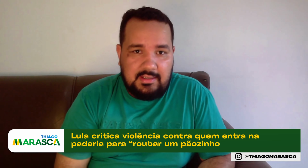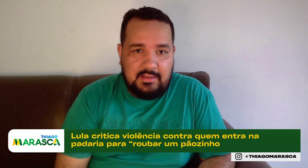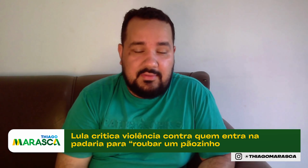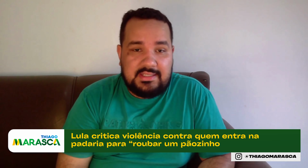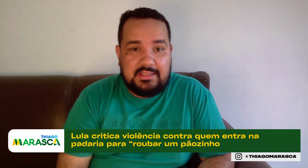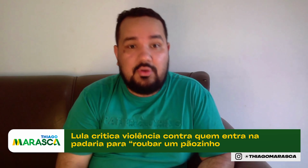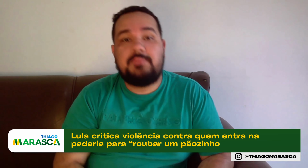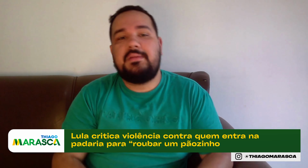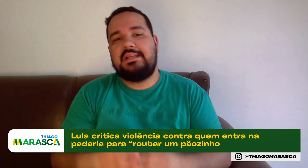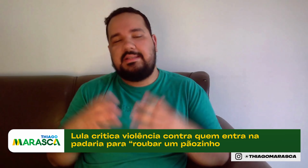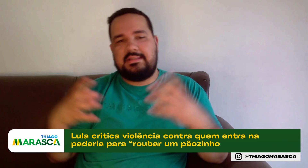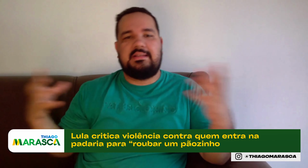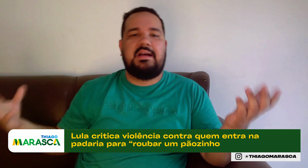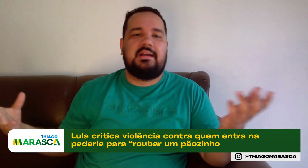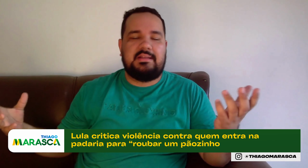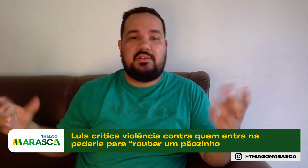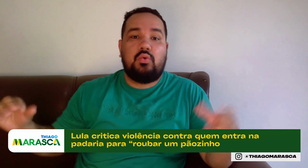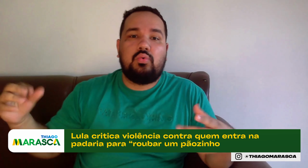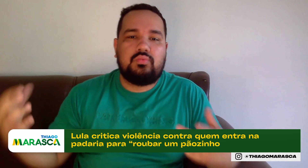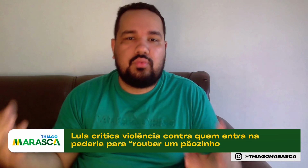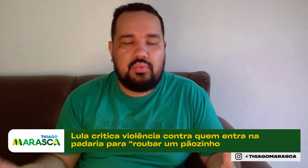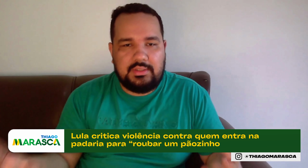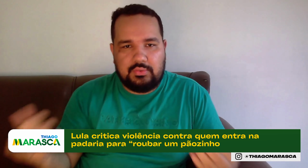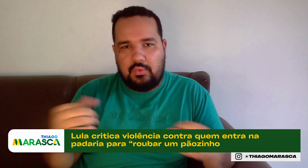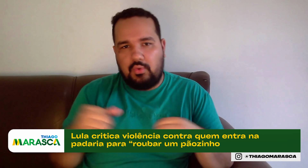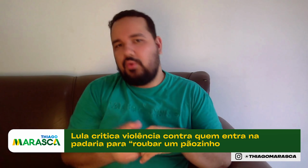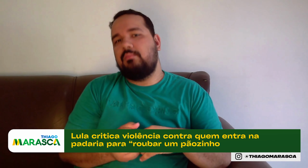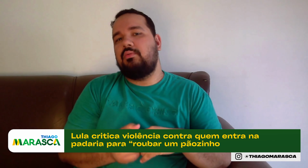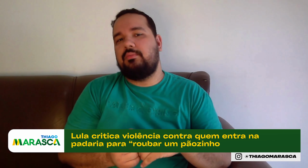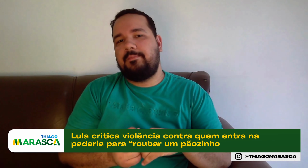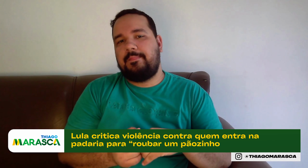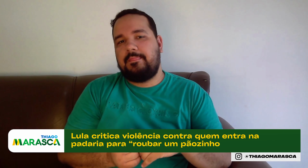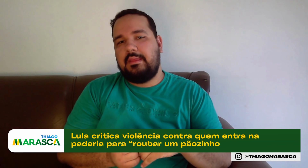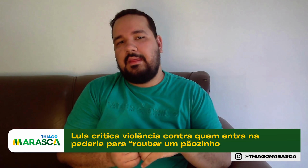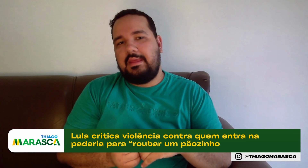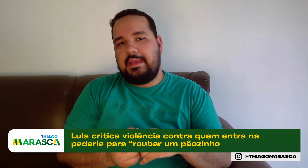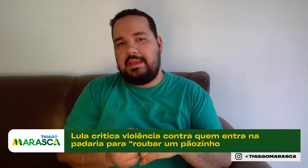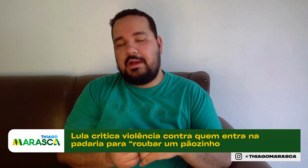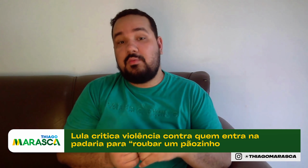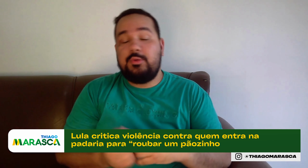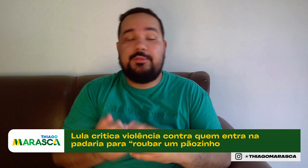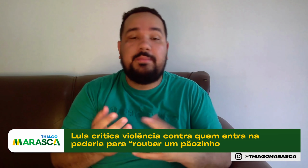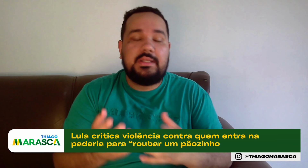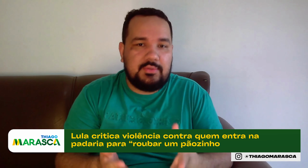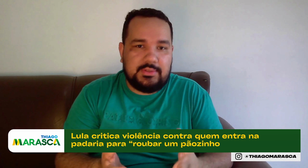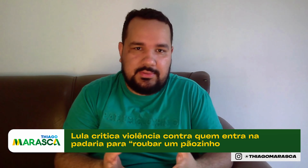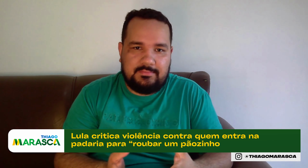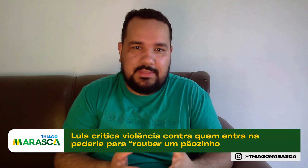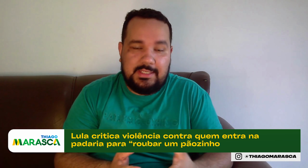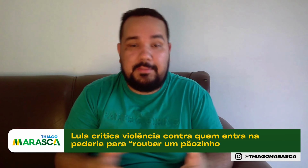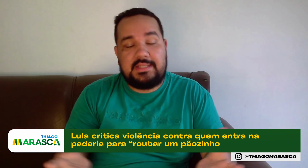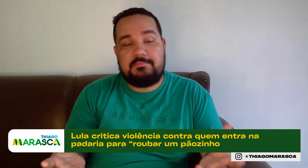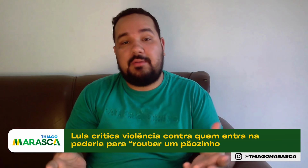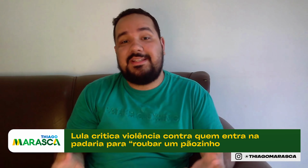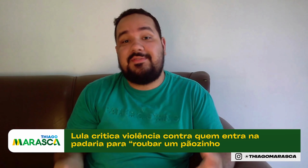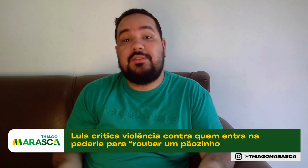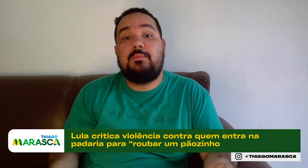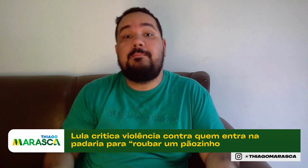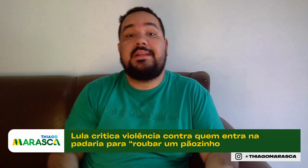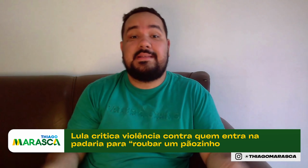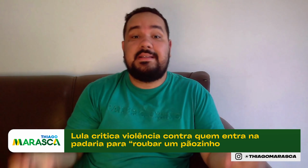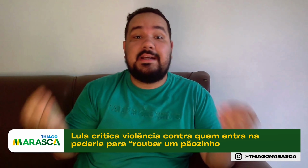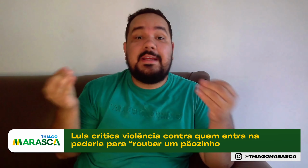você normalizar essa cultura do roubo é algo muito perigoso e principalmente